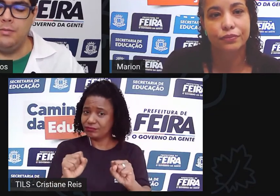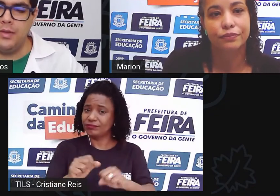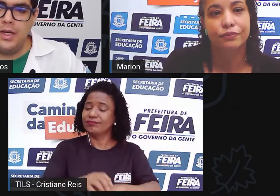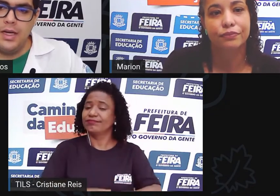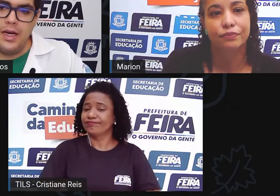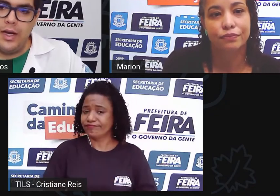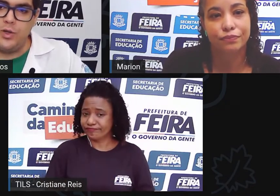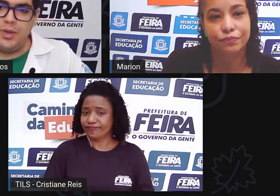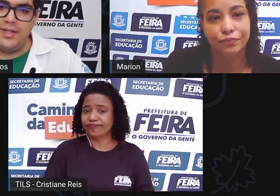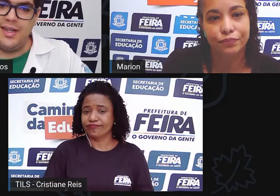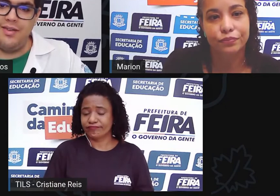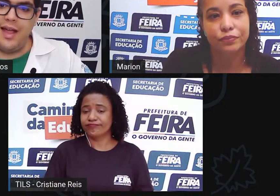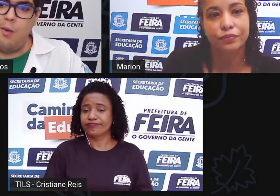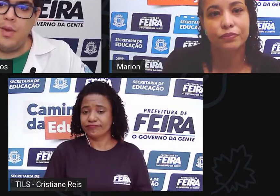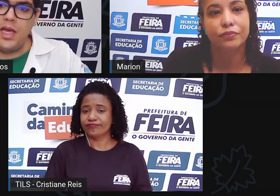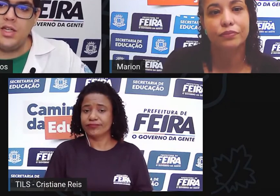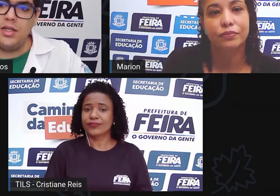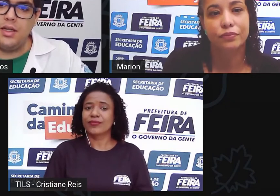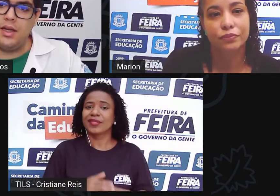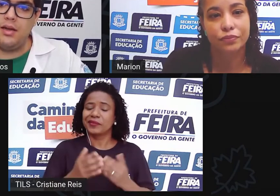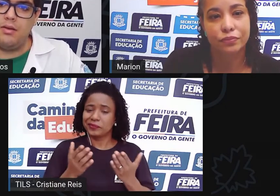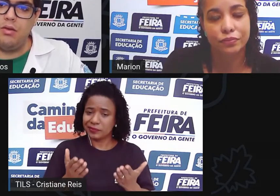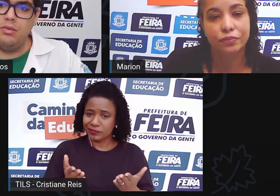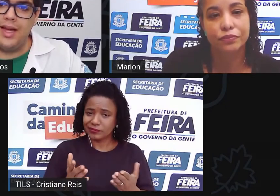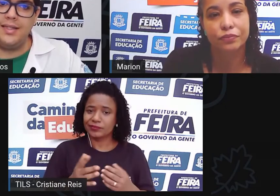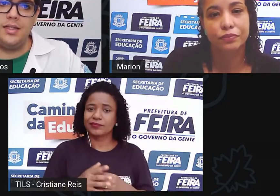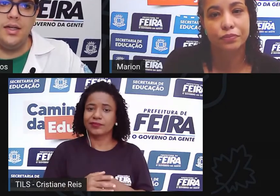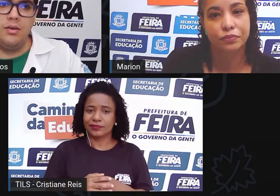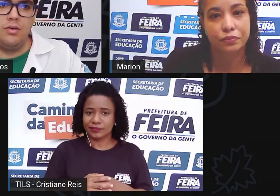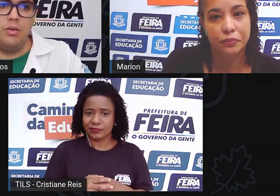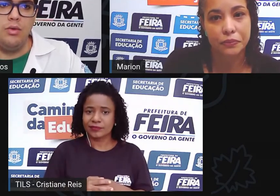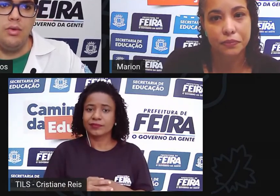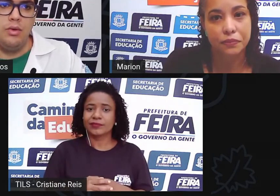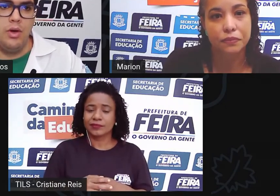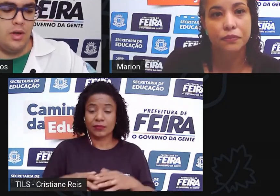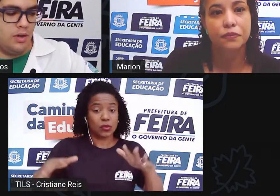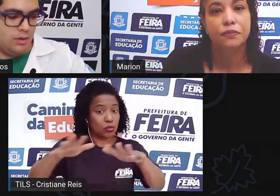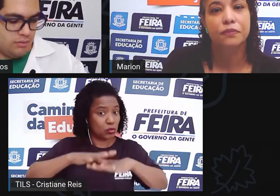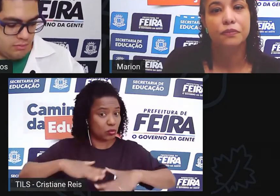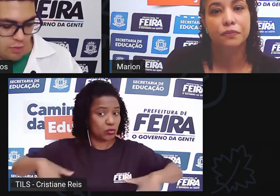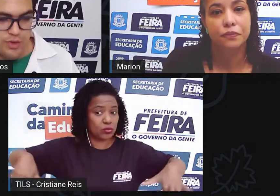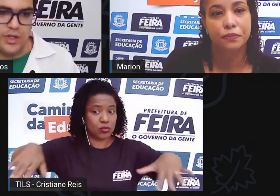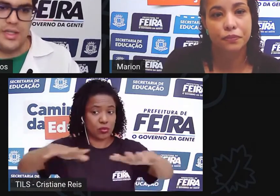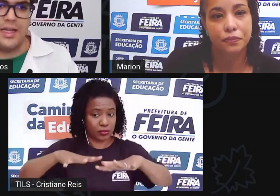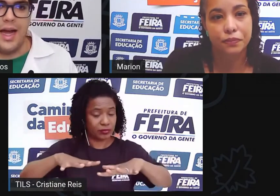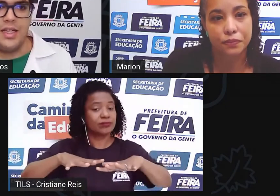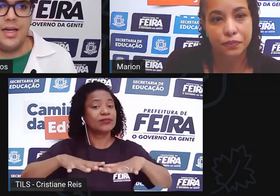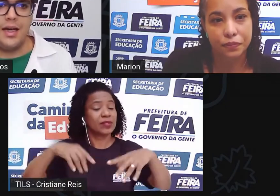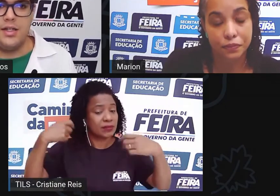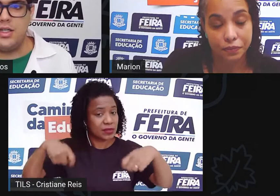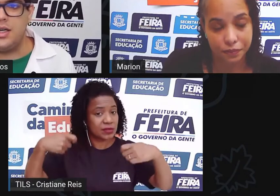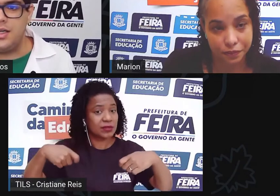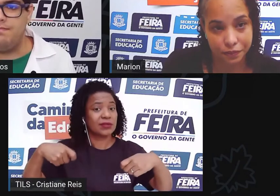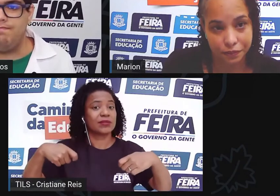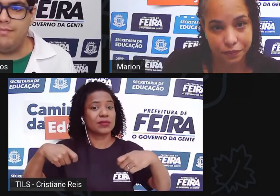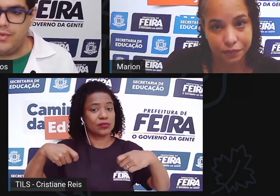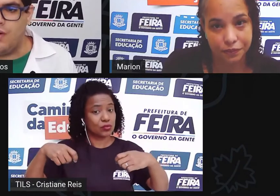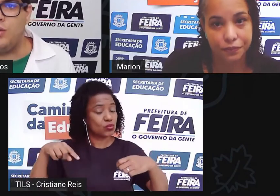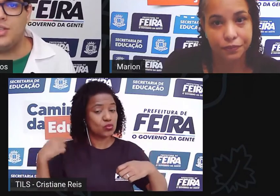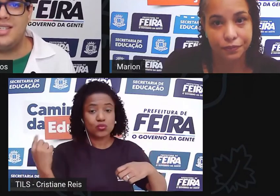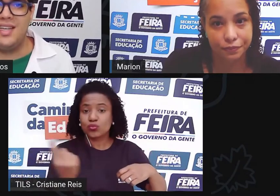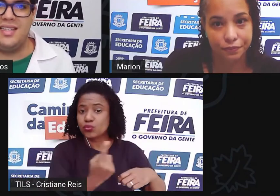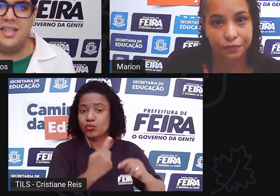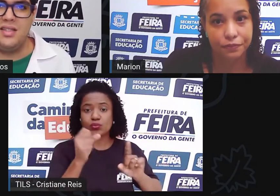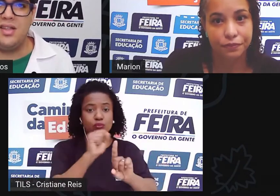Então, a gente precisava realmente, né, como nação, como sociedade, garantir que